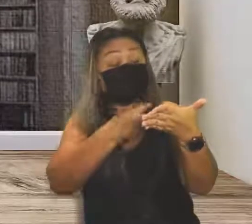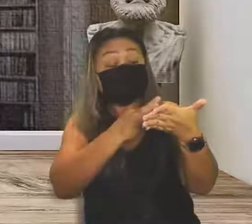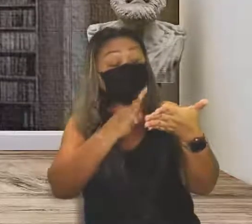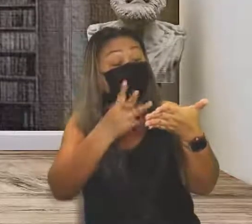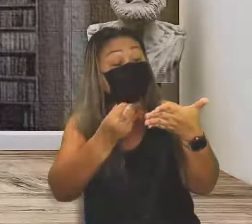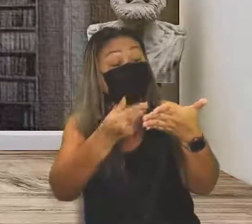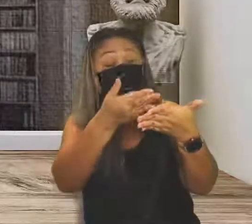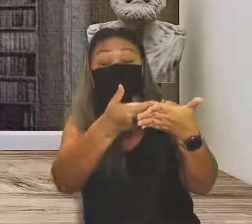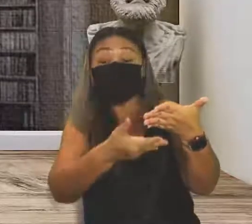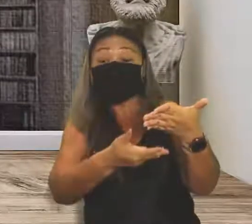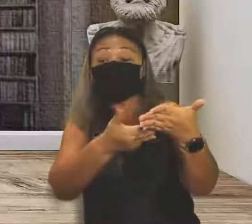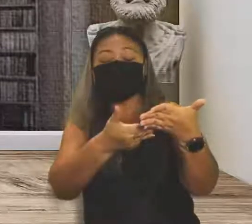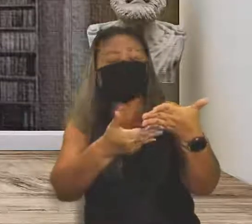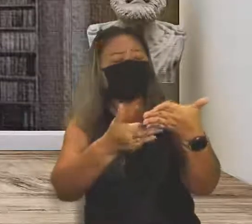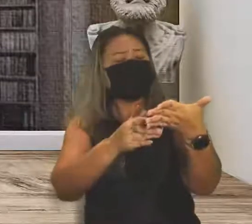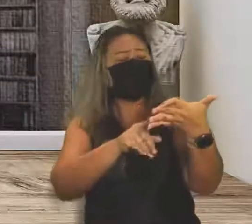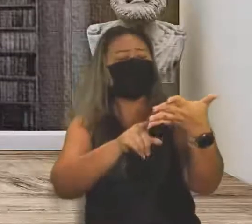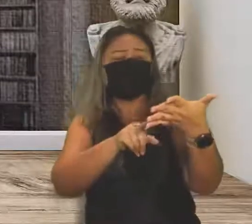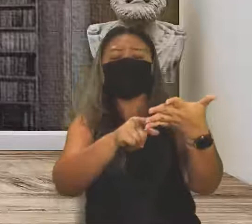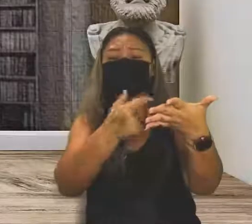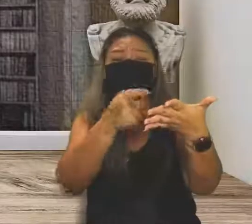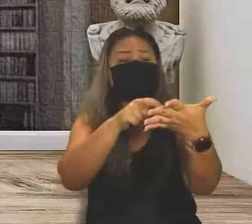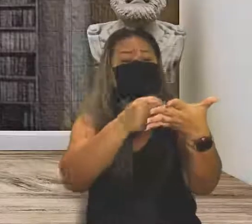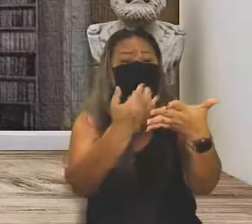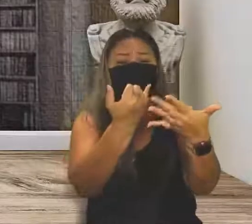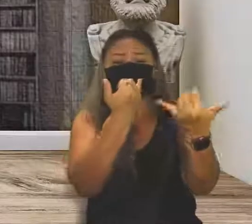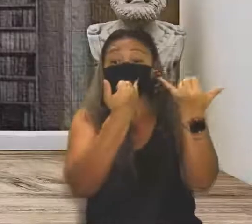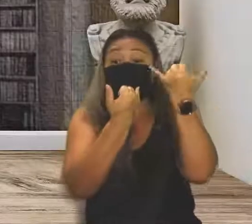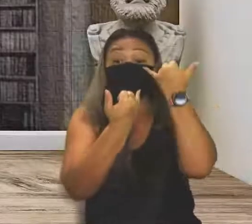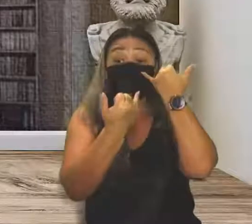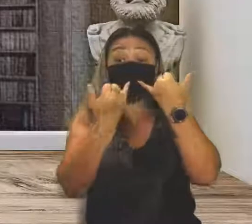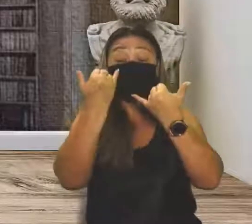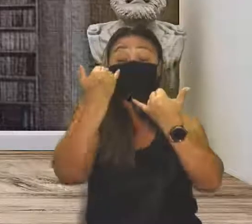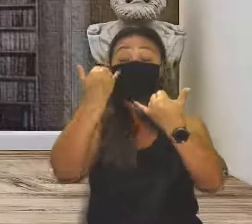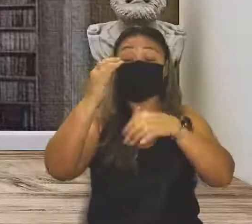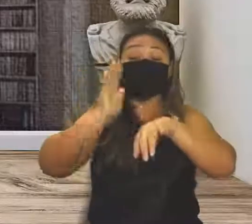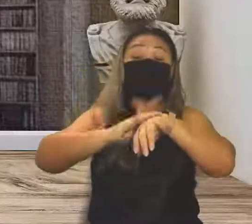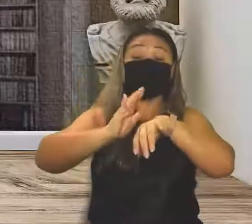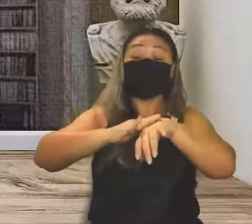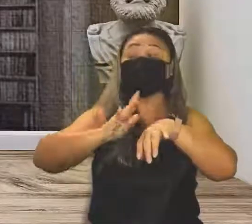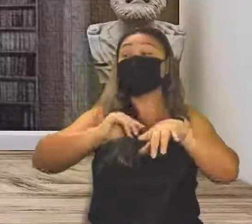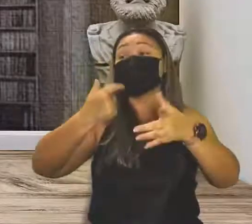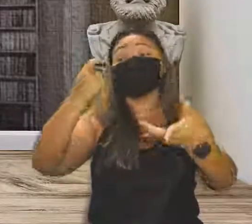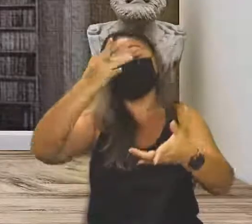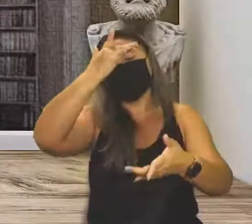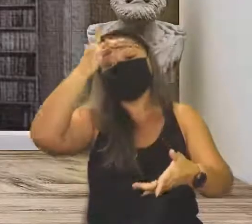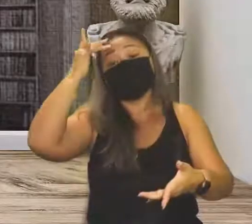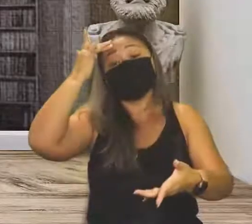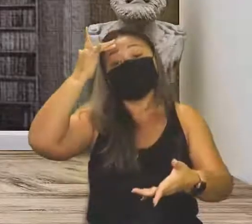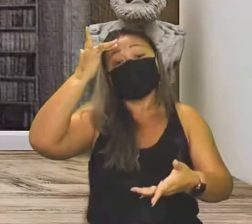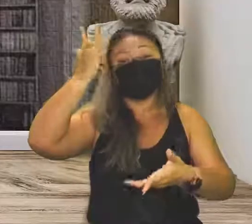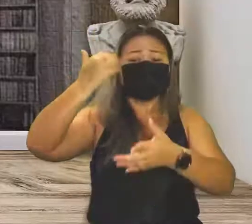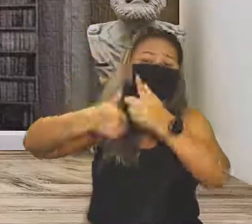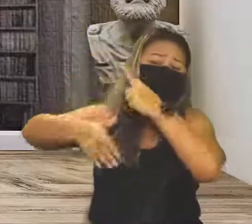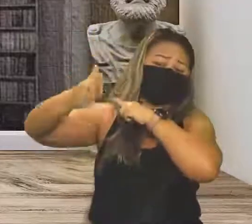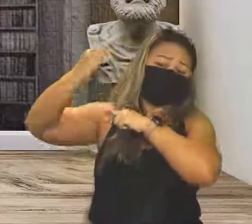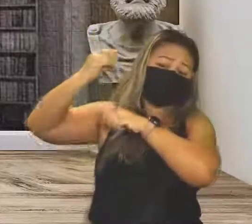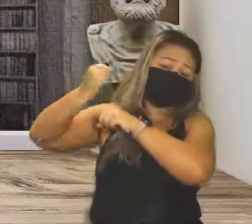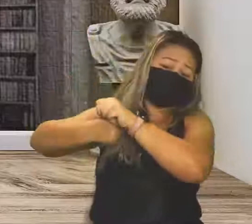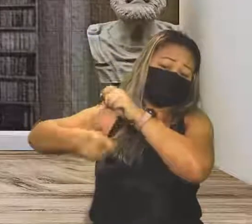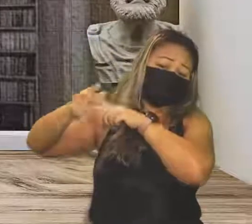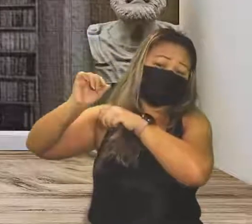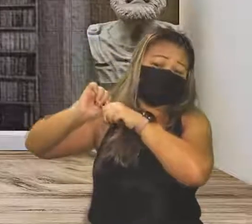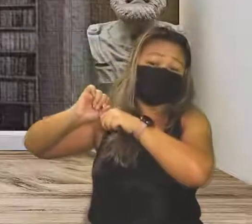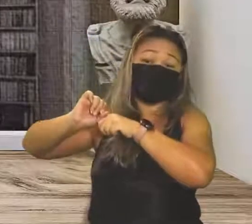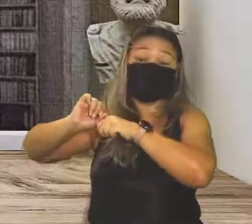ele está repleto de ideias, repleto de pensamento de algumas pessoas, né, que estiveram até muitos anos